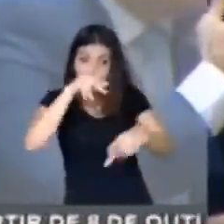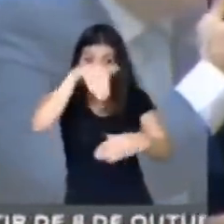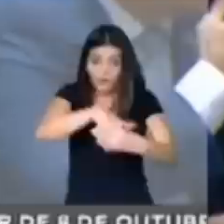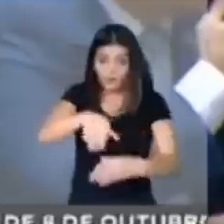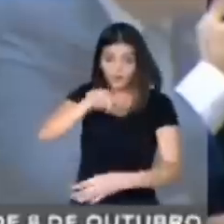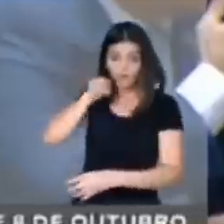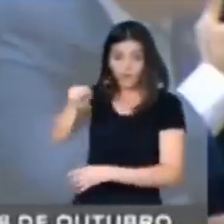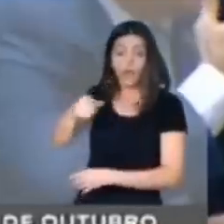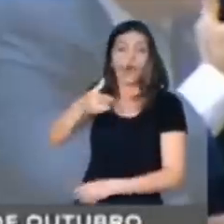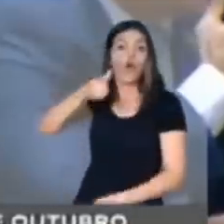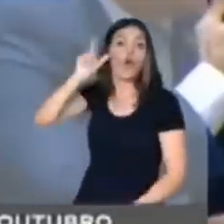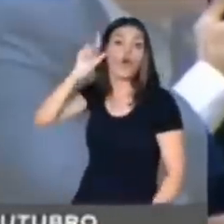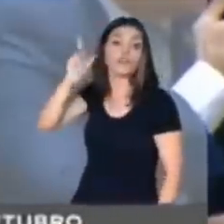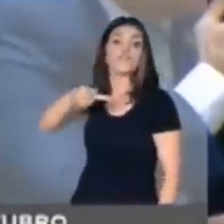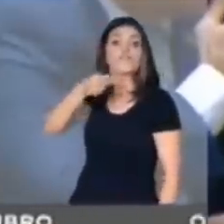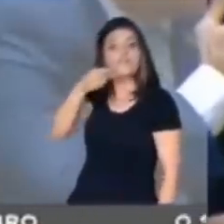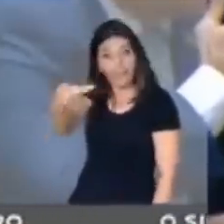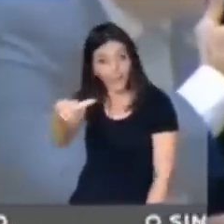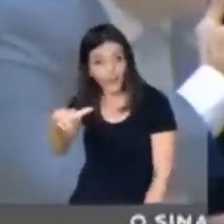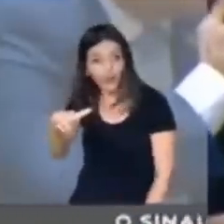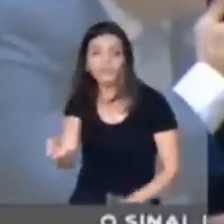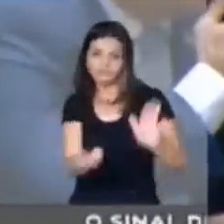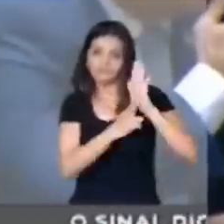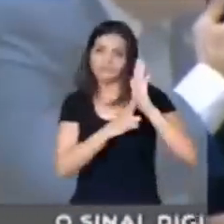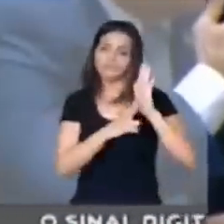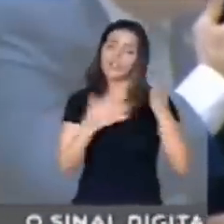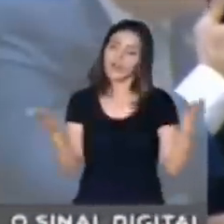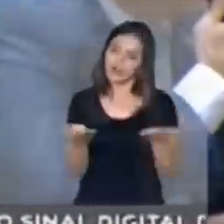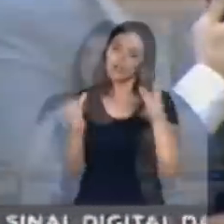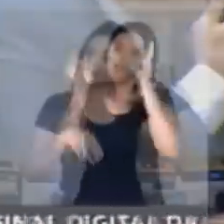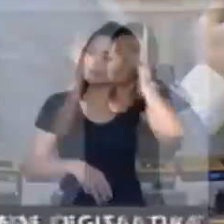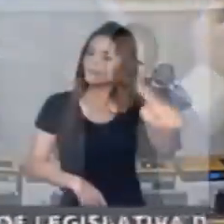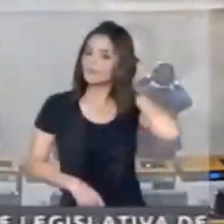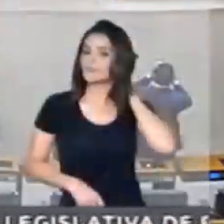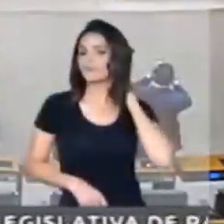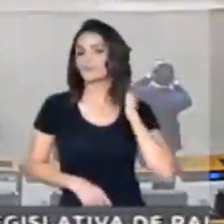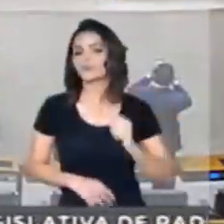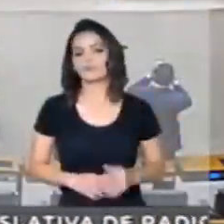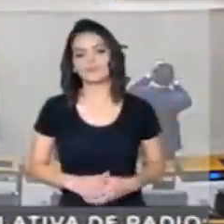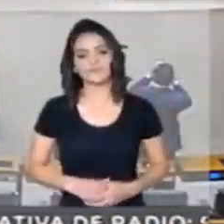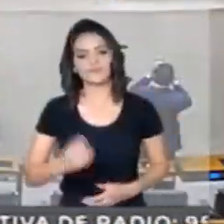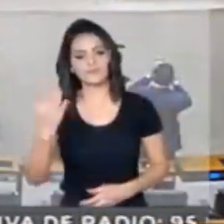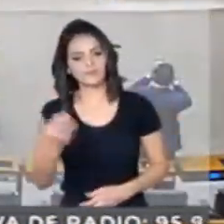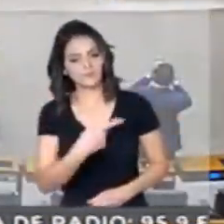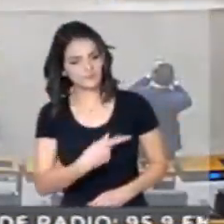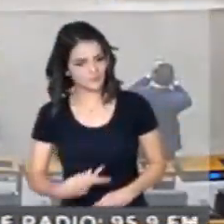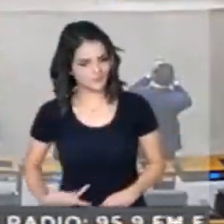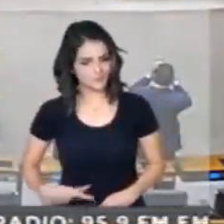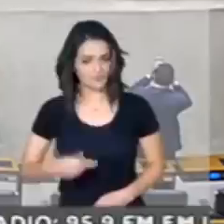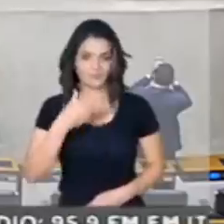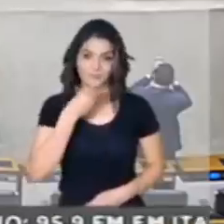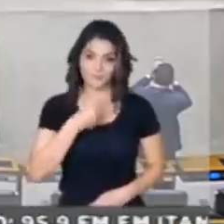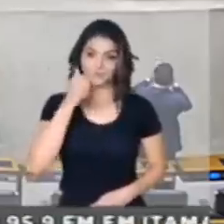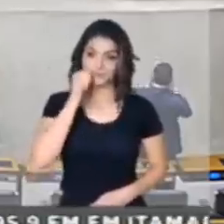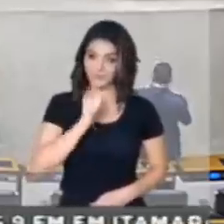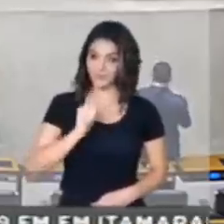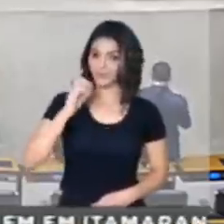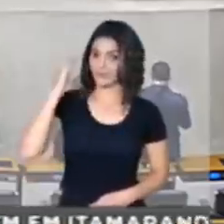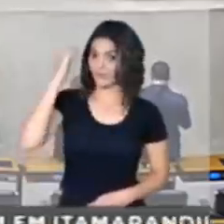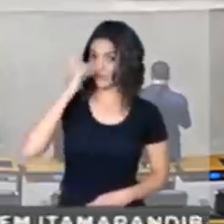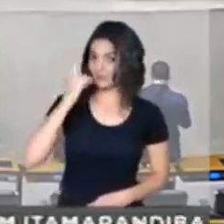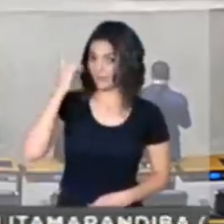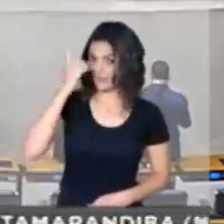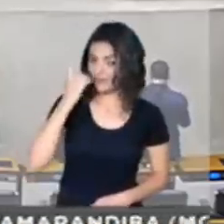pelo aquilo que você disse aqui na tribuna, deveria renunciar ao mandato. Senhor presidente, senhores deputados,